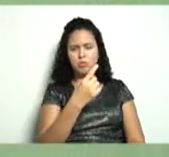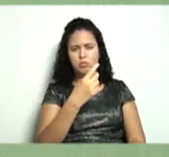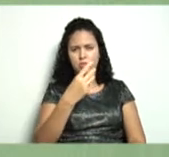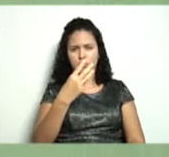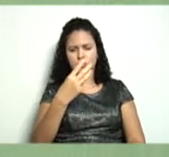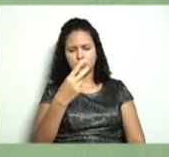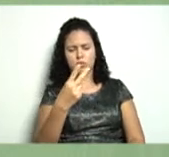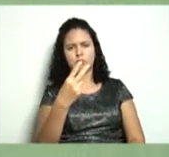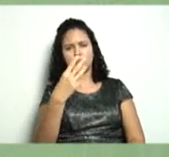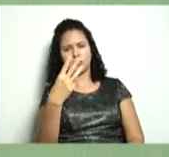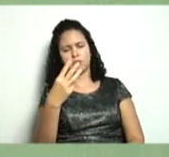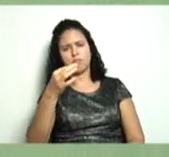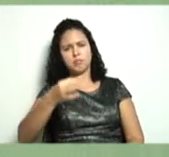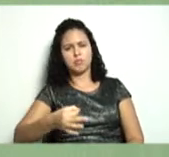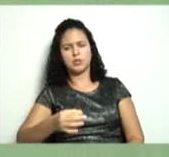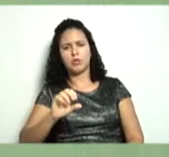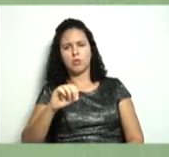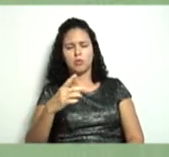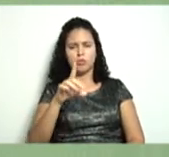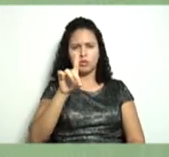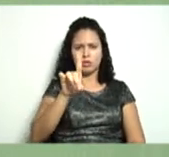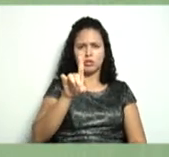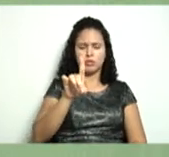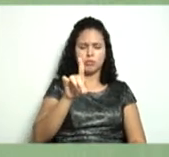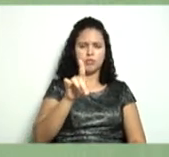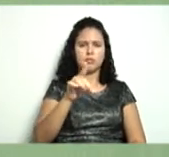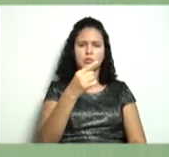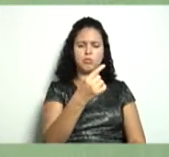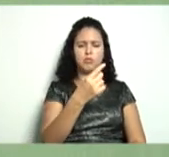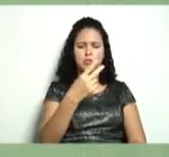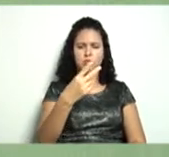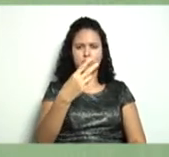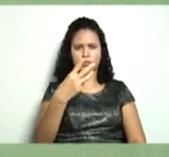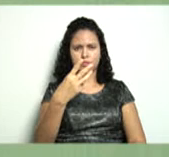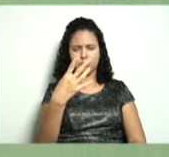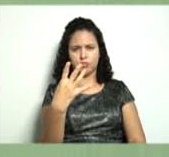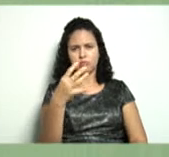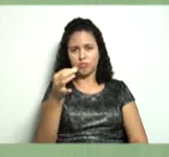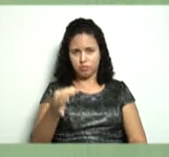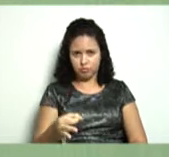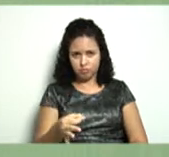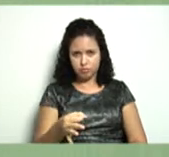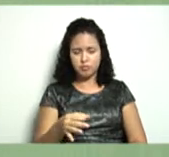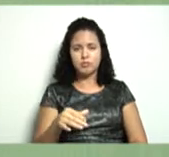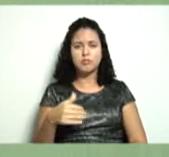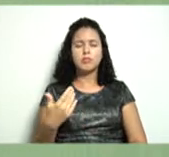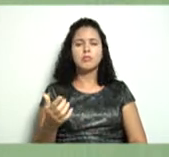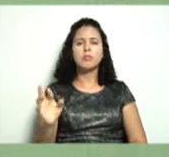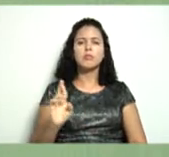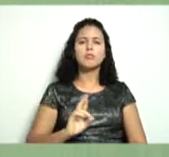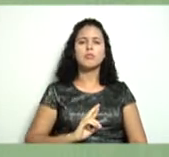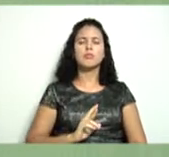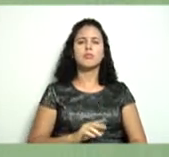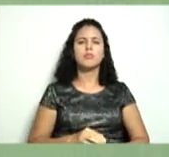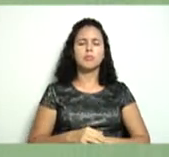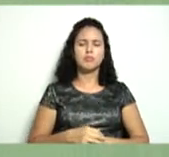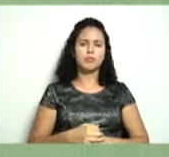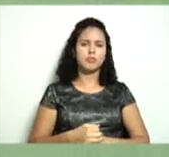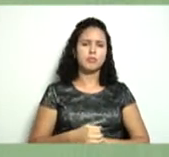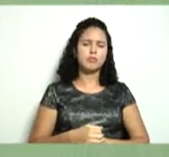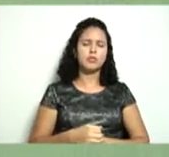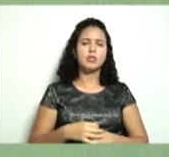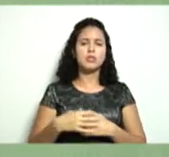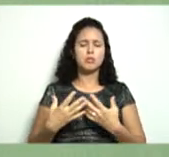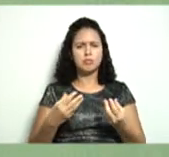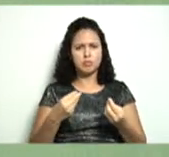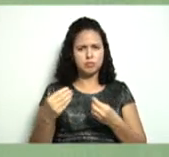corretos? Ou a letra D, 1, 2, 3 e 4 estão corretos? E aí, professor? Muitas